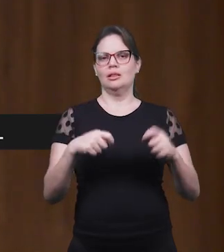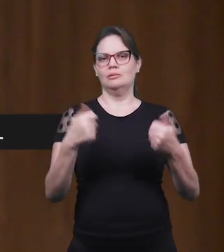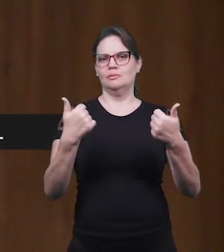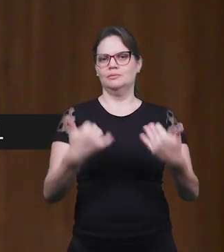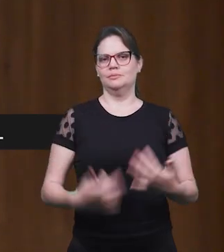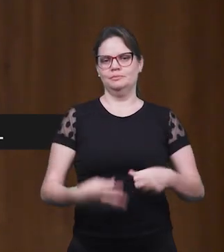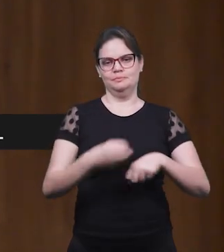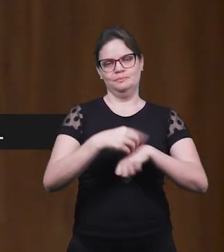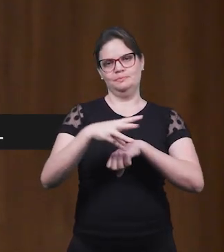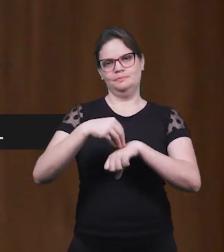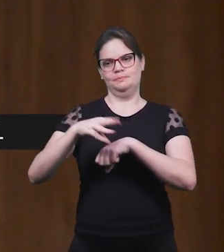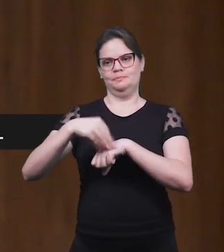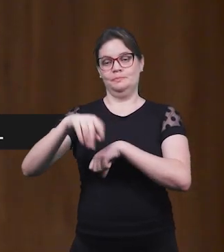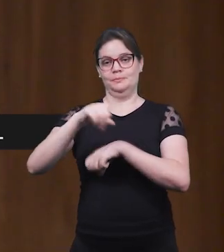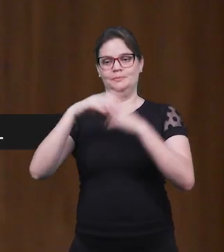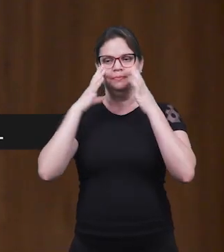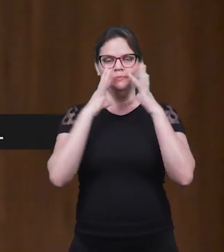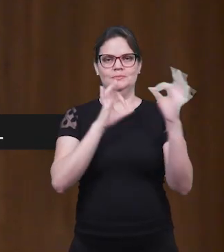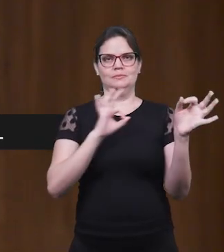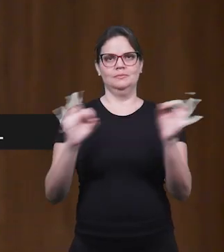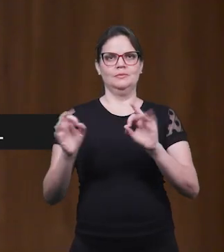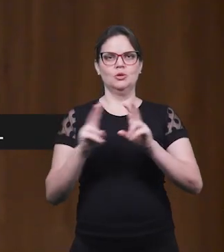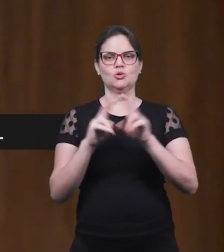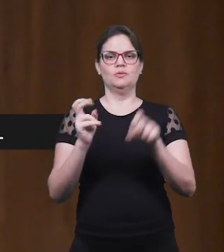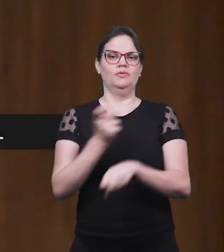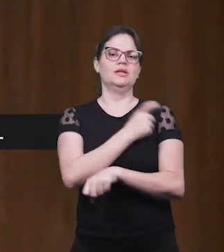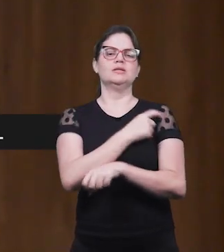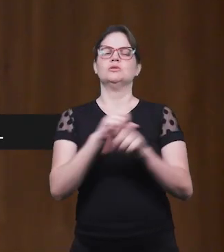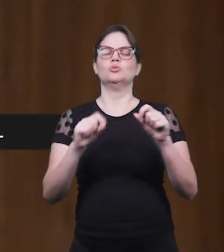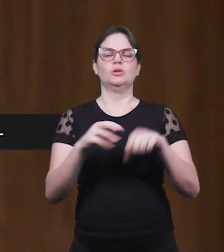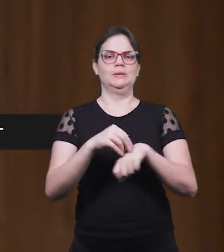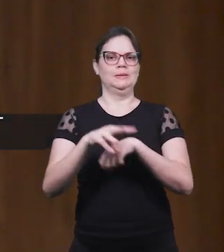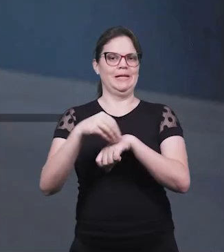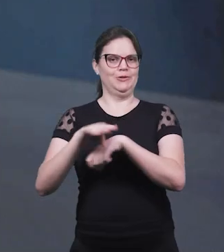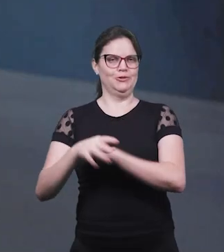os nossos ouvintes, telespectadores, a respeito disso?